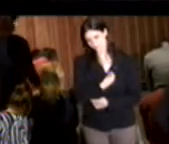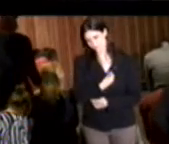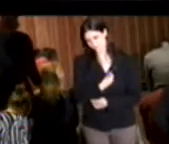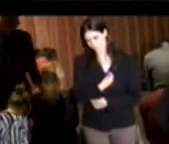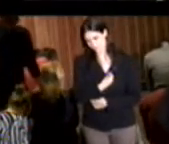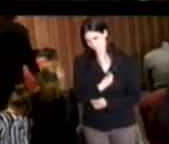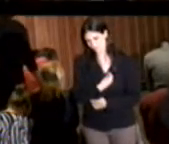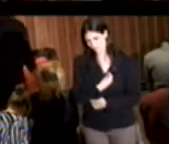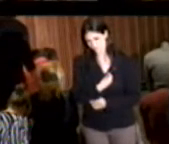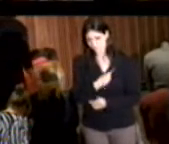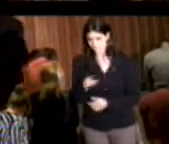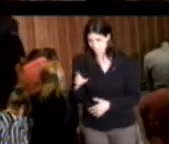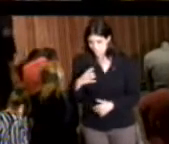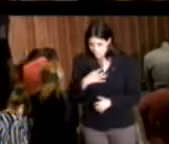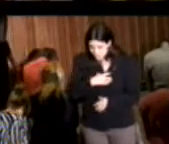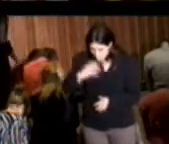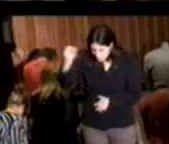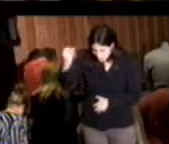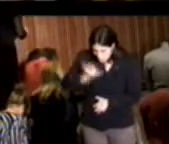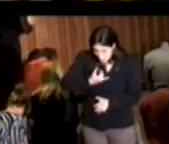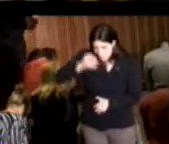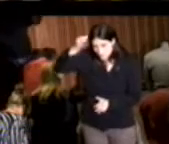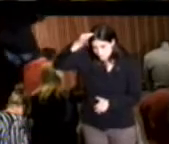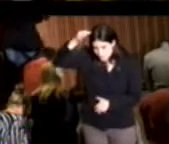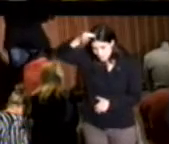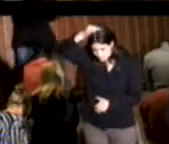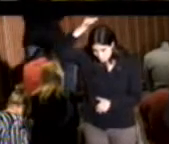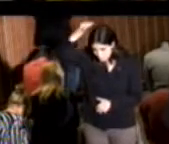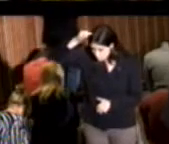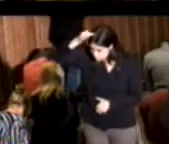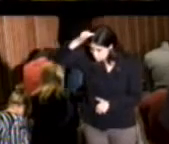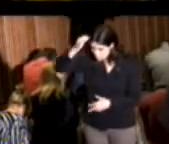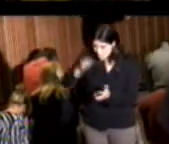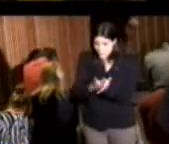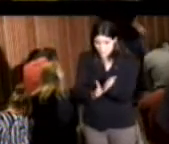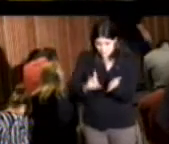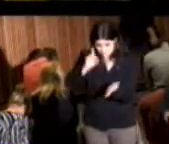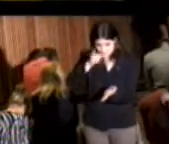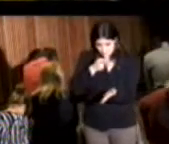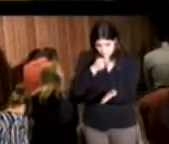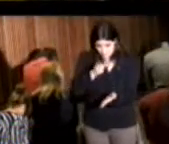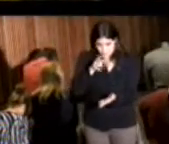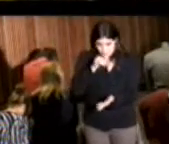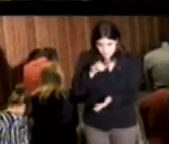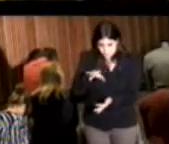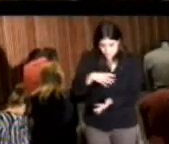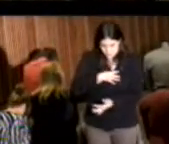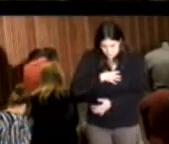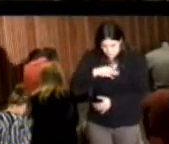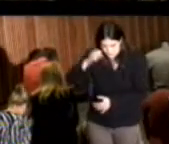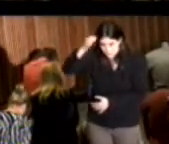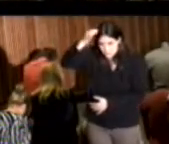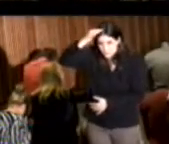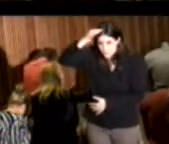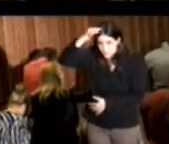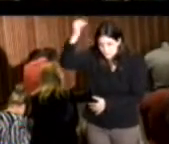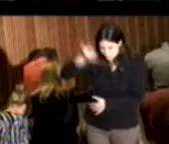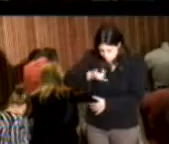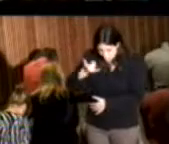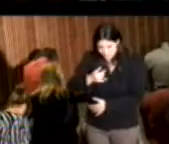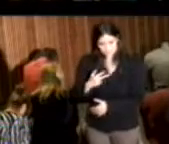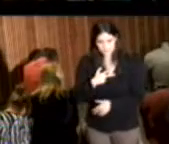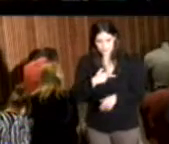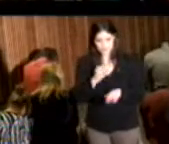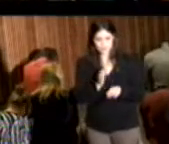Você está ouvindo a voz do Espírito? A Bíblia diz: não endureça o seu coração. Porque quando a